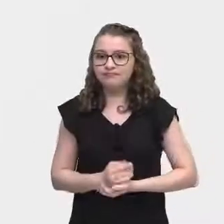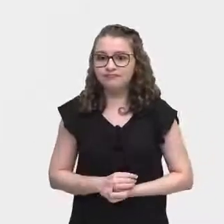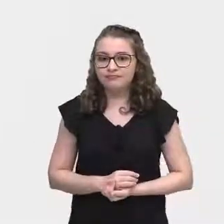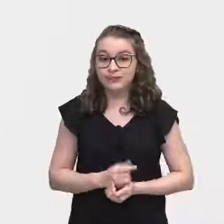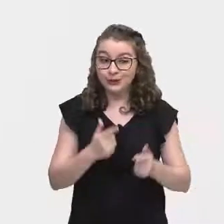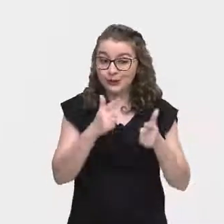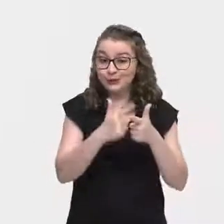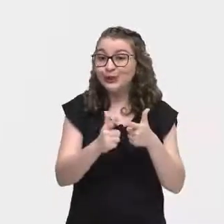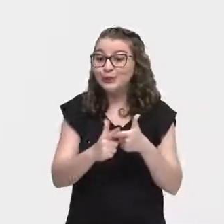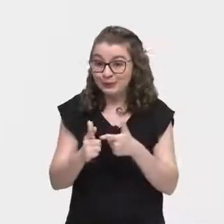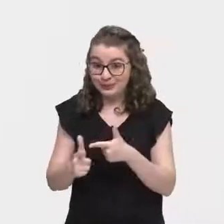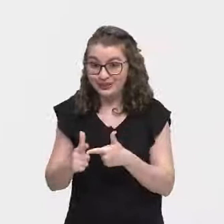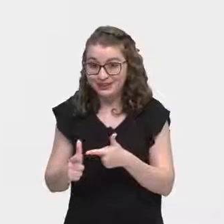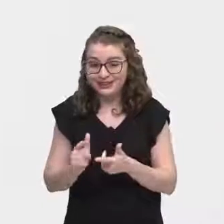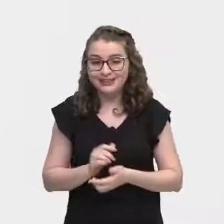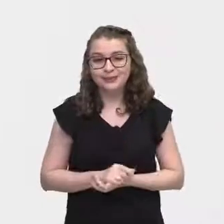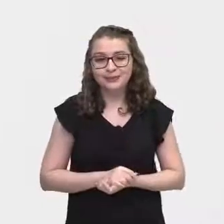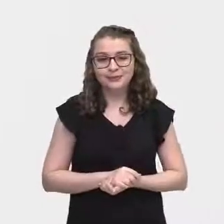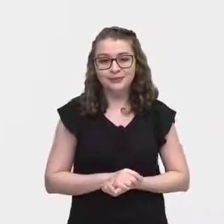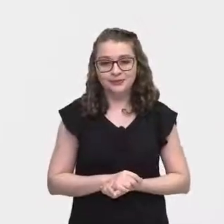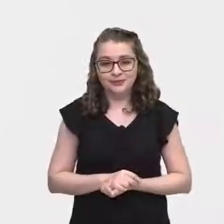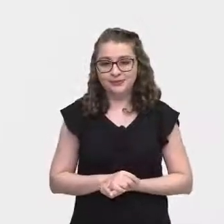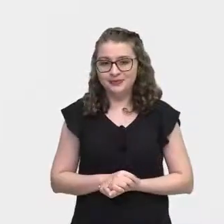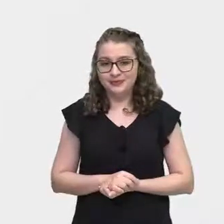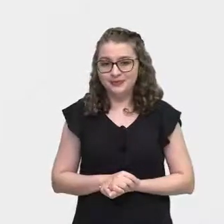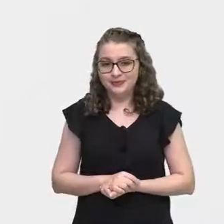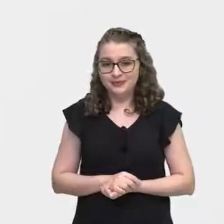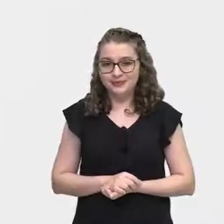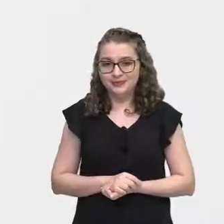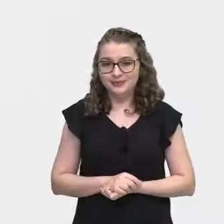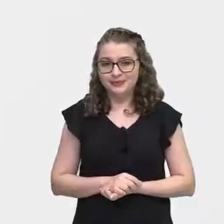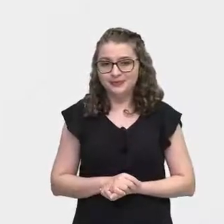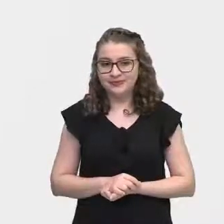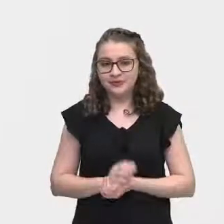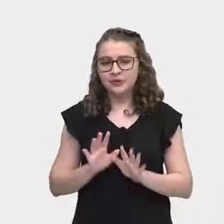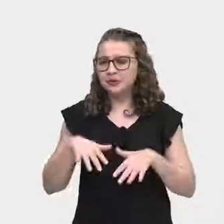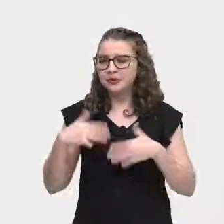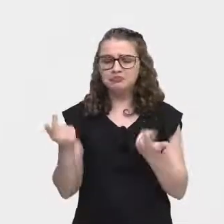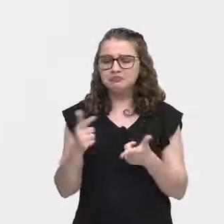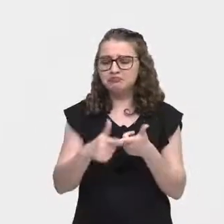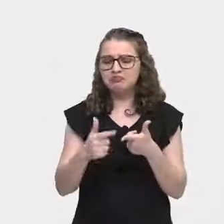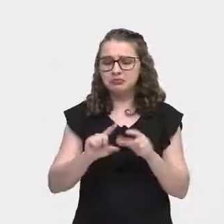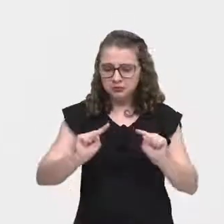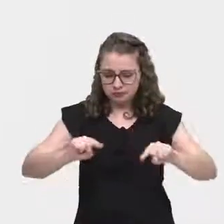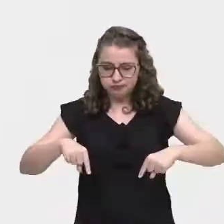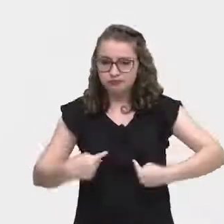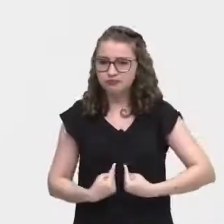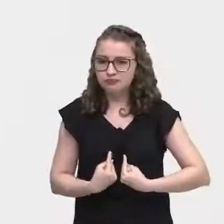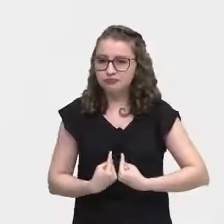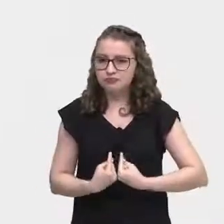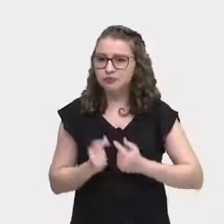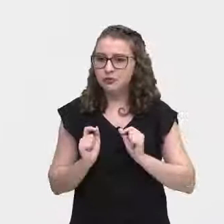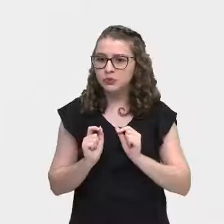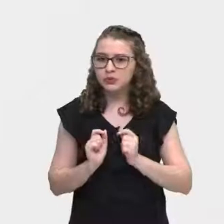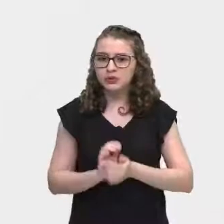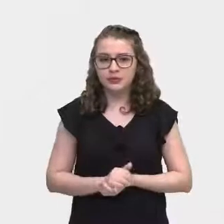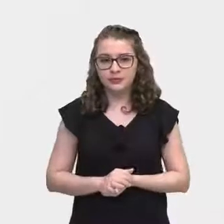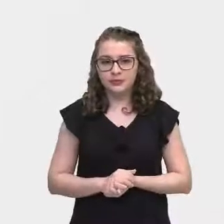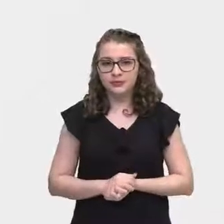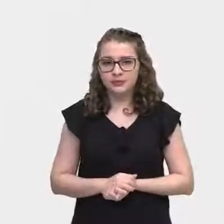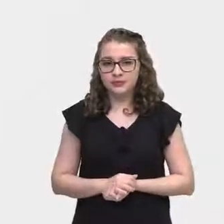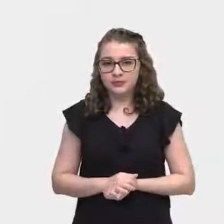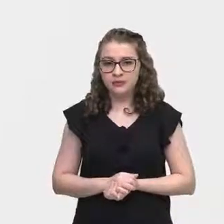de problemas, né? Problemáticas. Quais foram esses problemas? Primeiro,